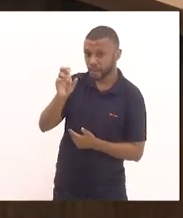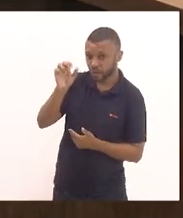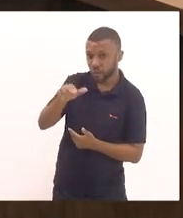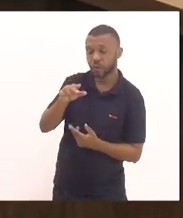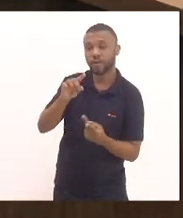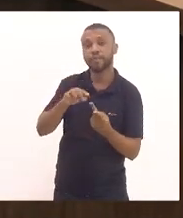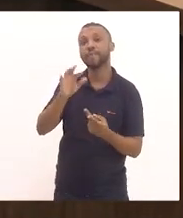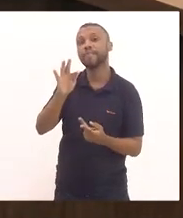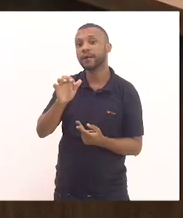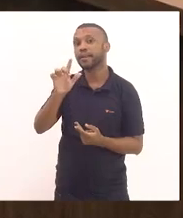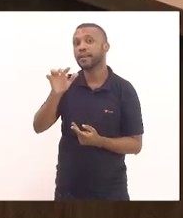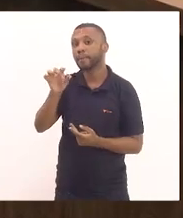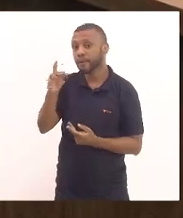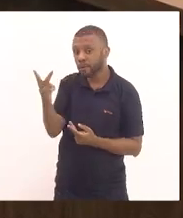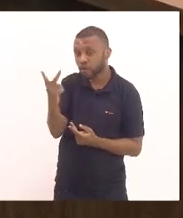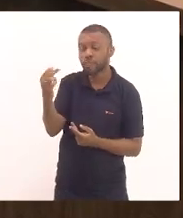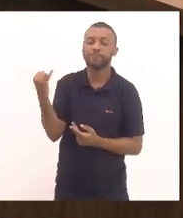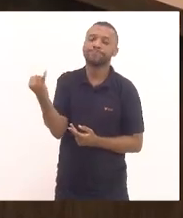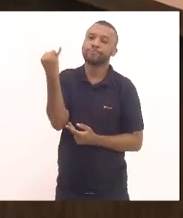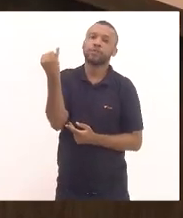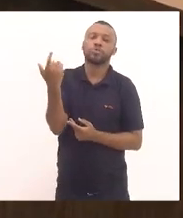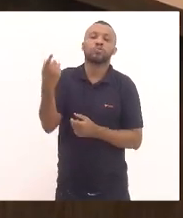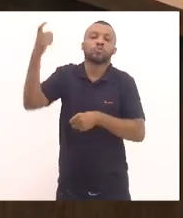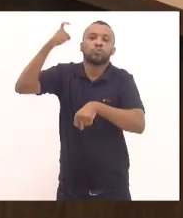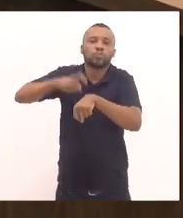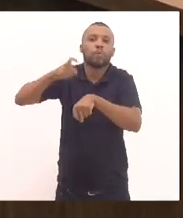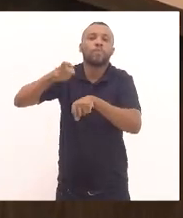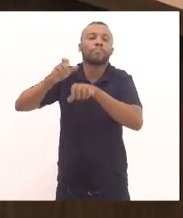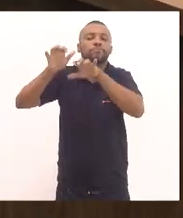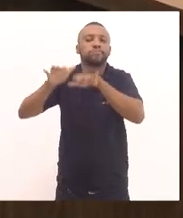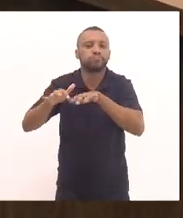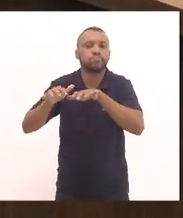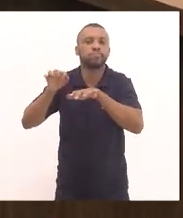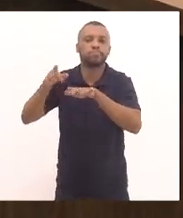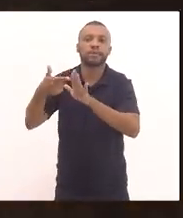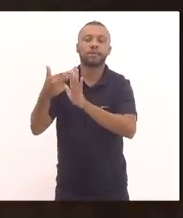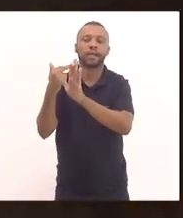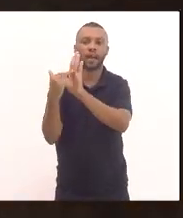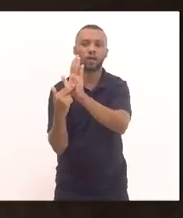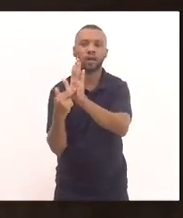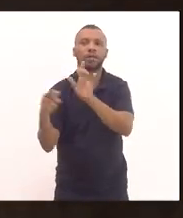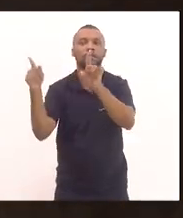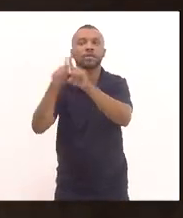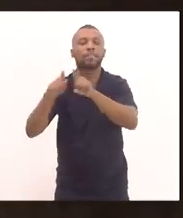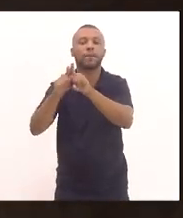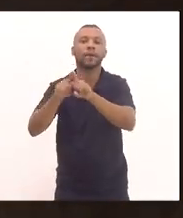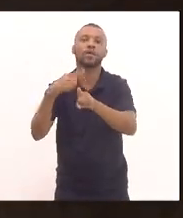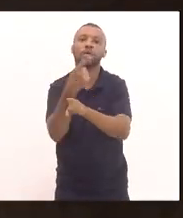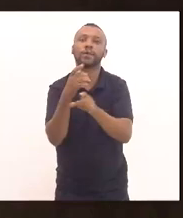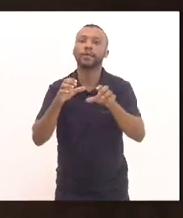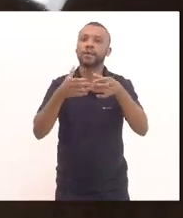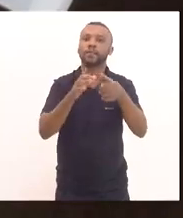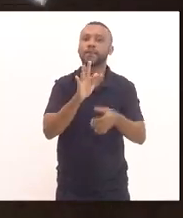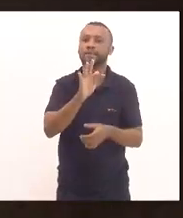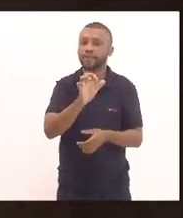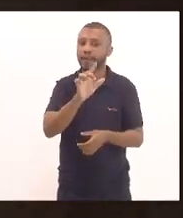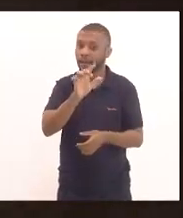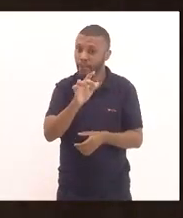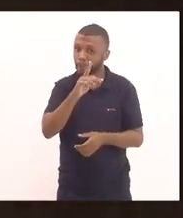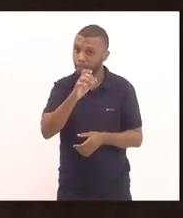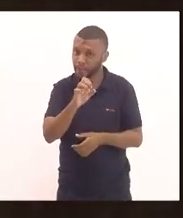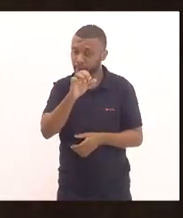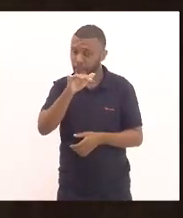Aste, que são fundamentais para a produção desse relatório, e também a nossa equipe Felipe Machado e Rafael